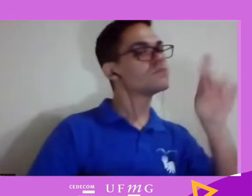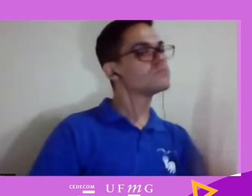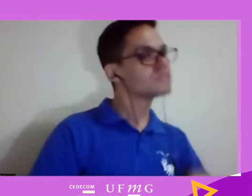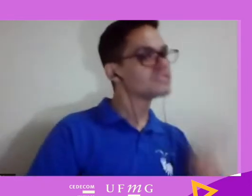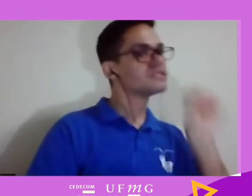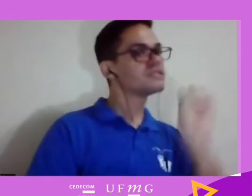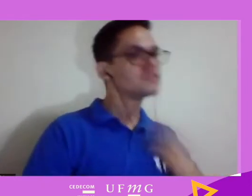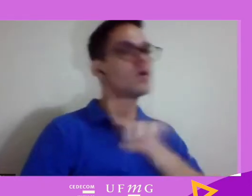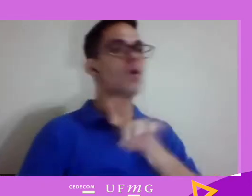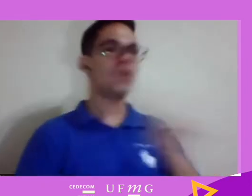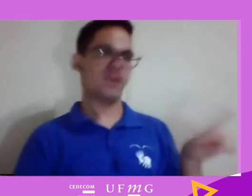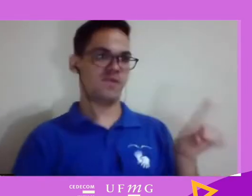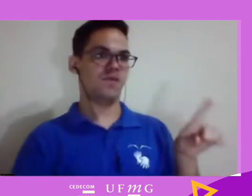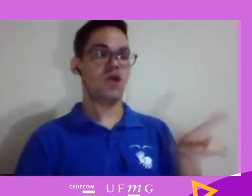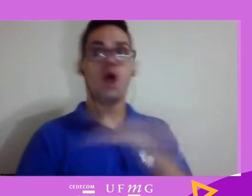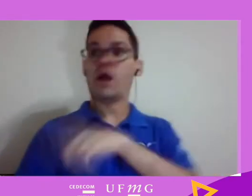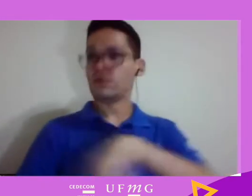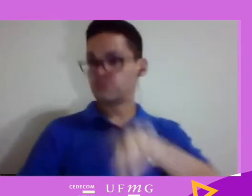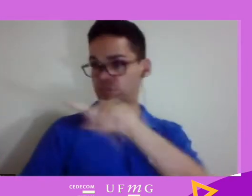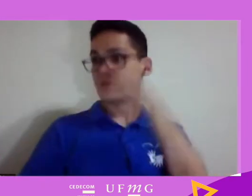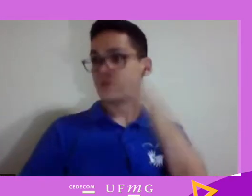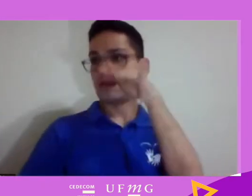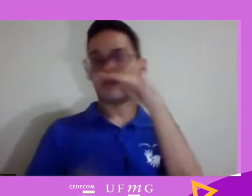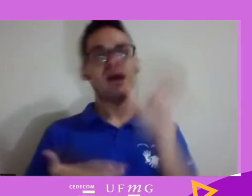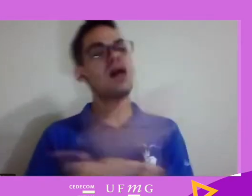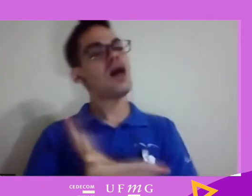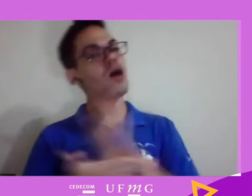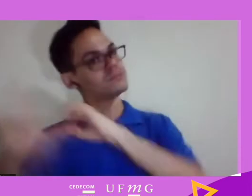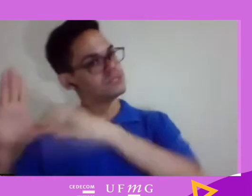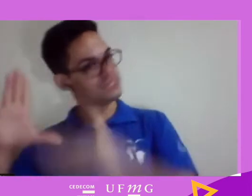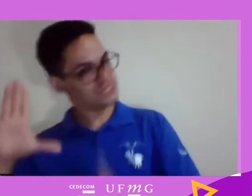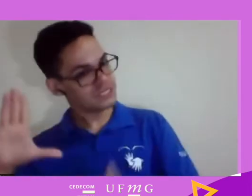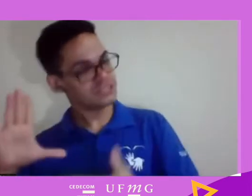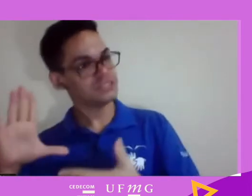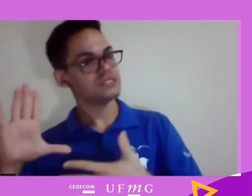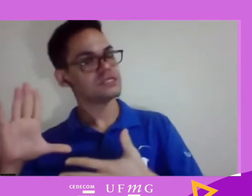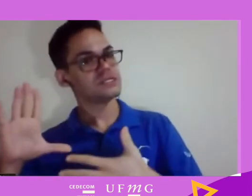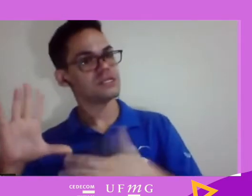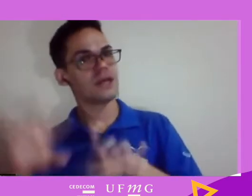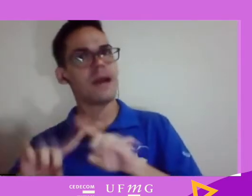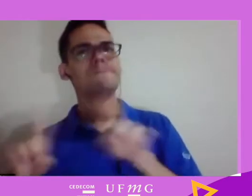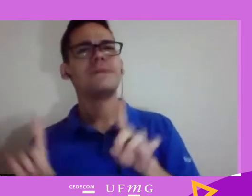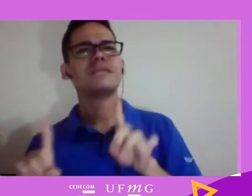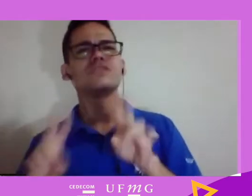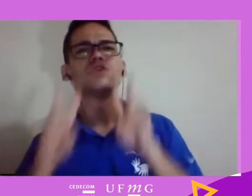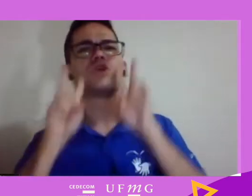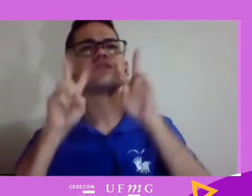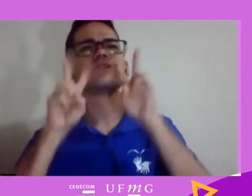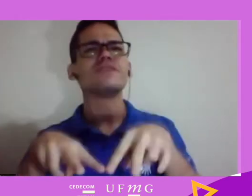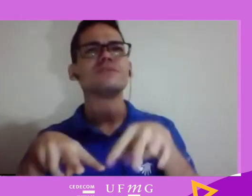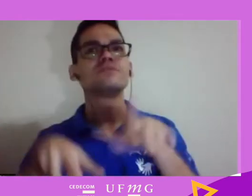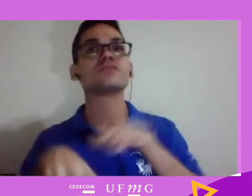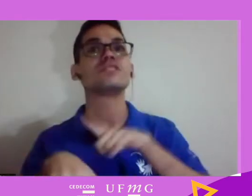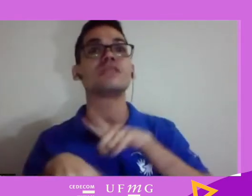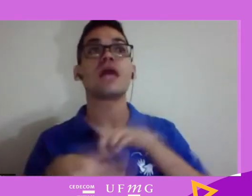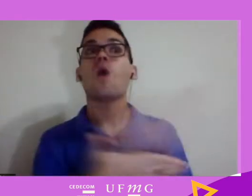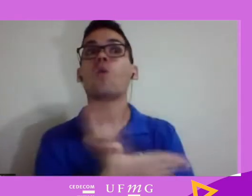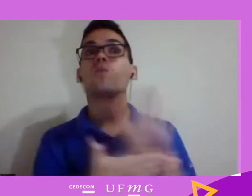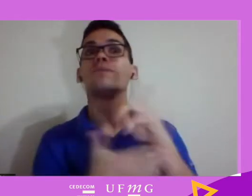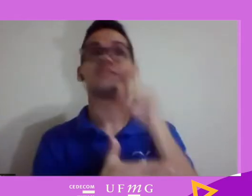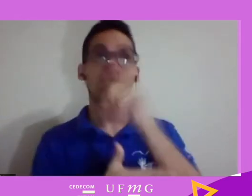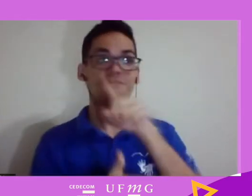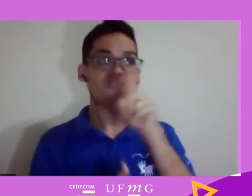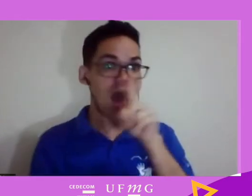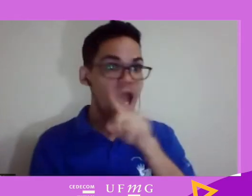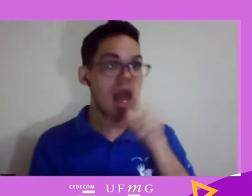arena muito, muito perigosa. Eu lembro, por exemplo, de uma vez eu estava dando uma aula sobre isso com uma